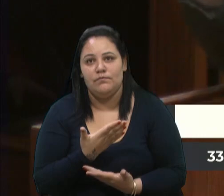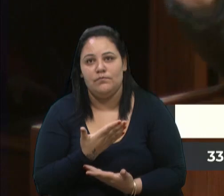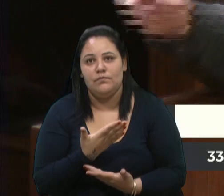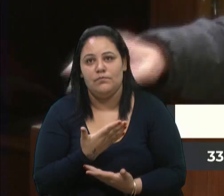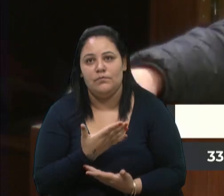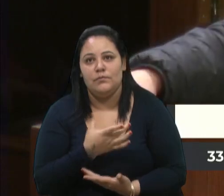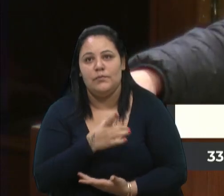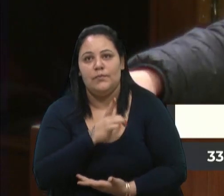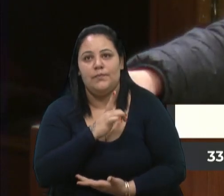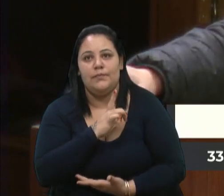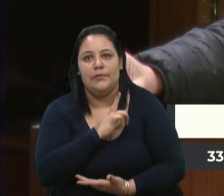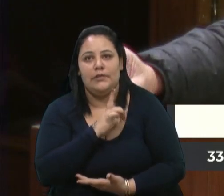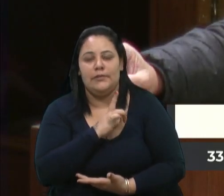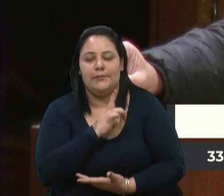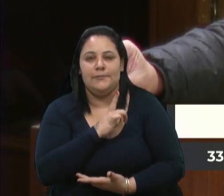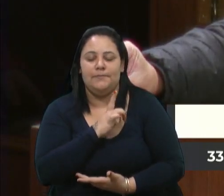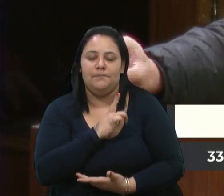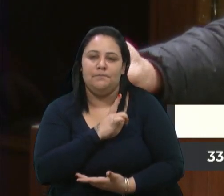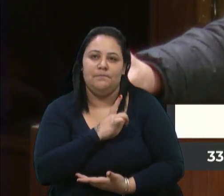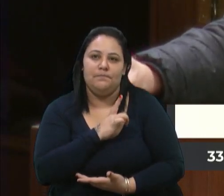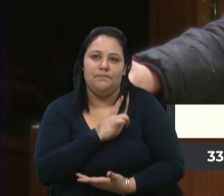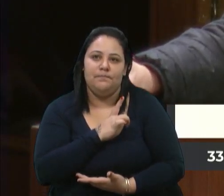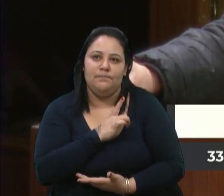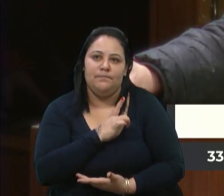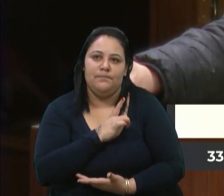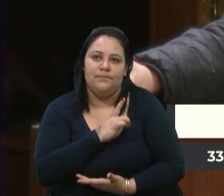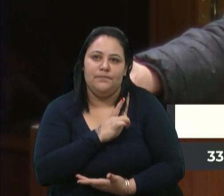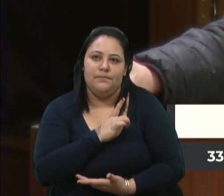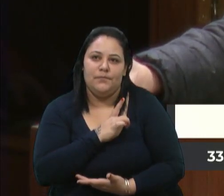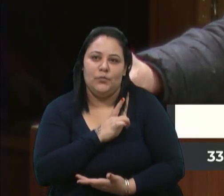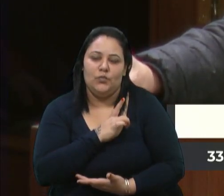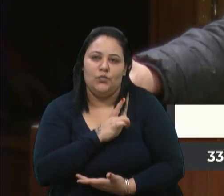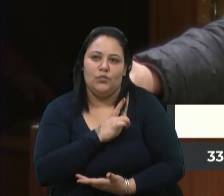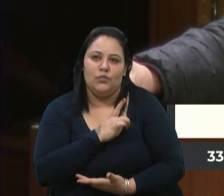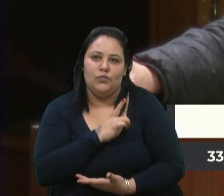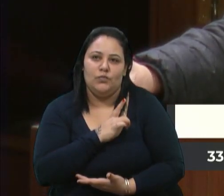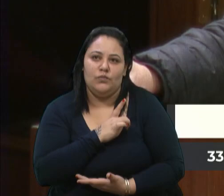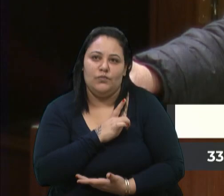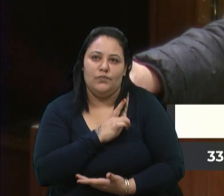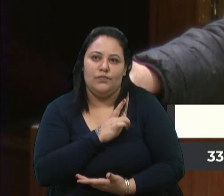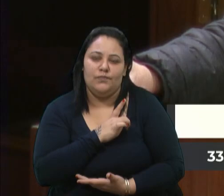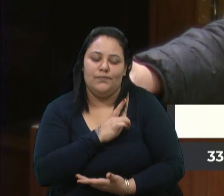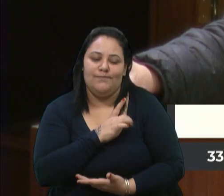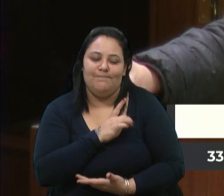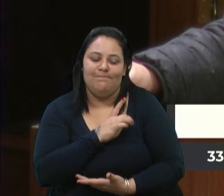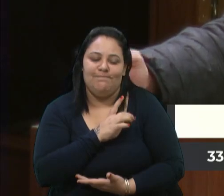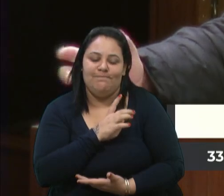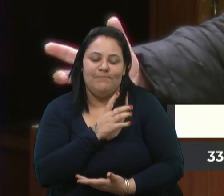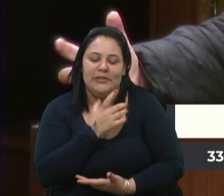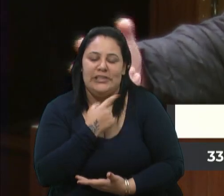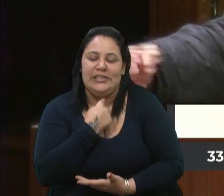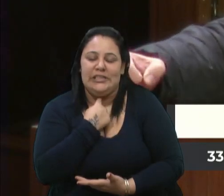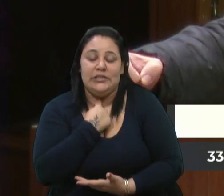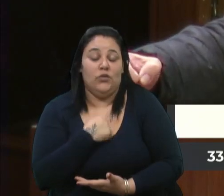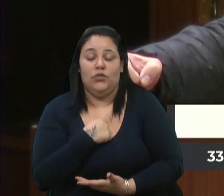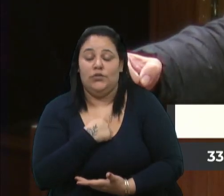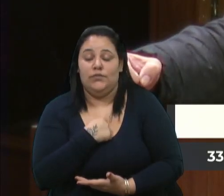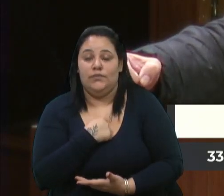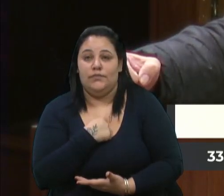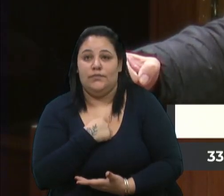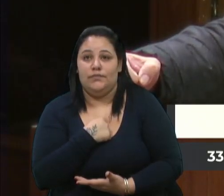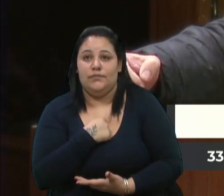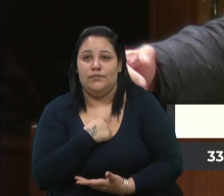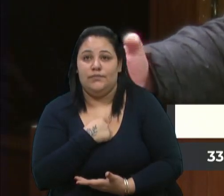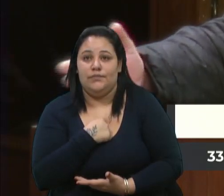uma certa ojeriza, para não dizer ódio. E eu faço uma meia-culpa